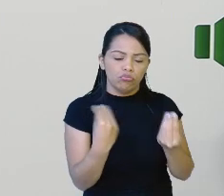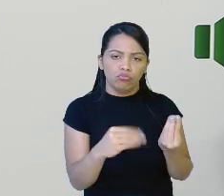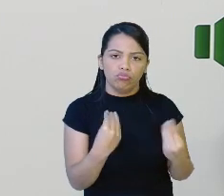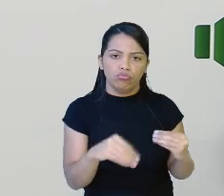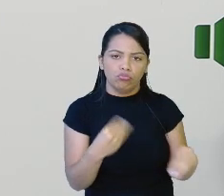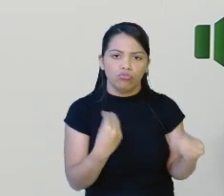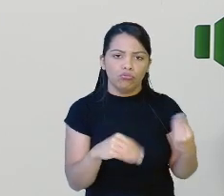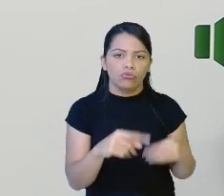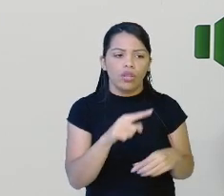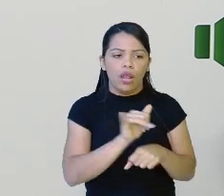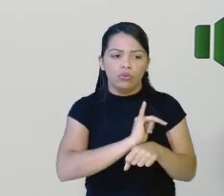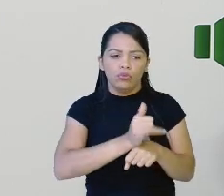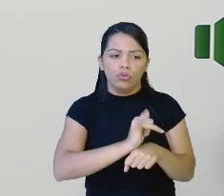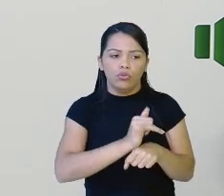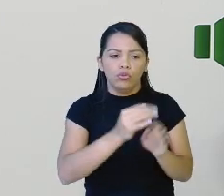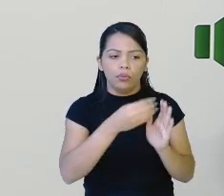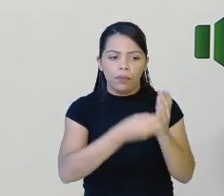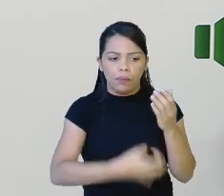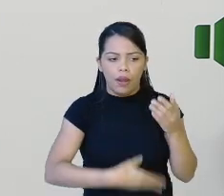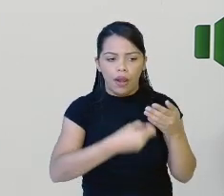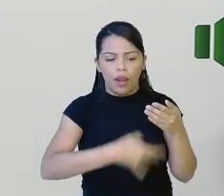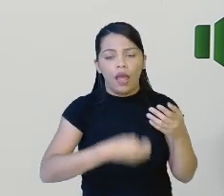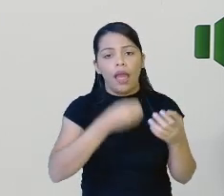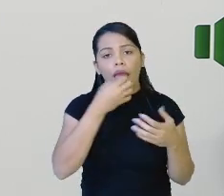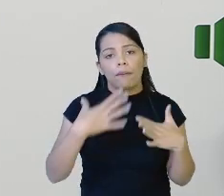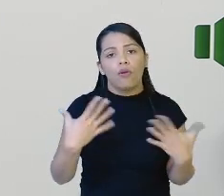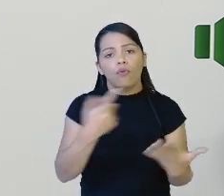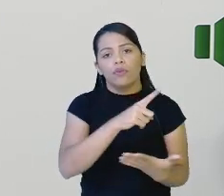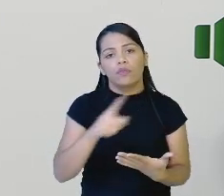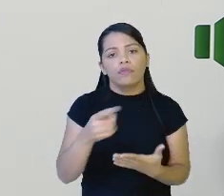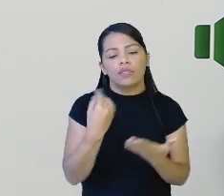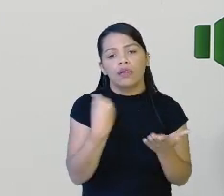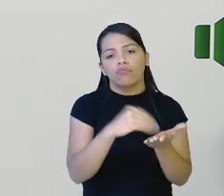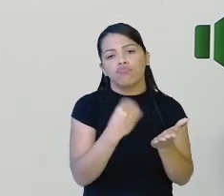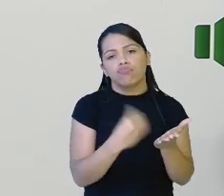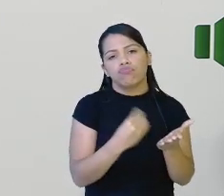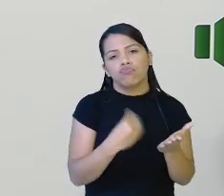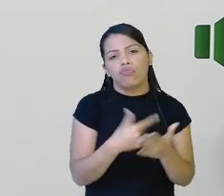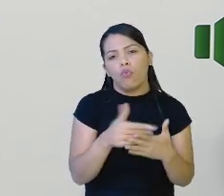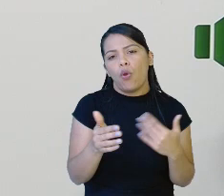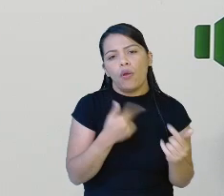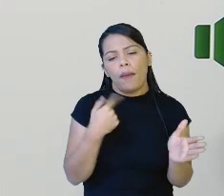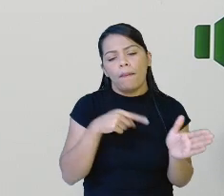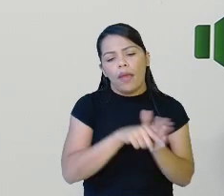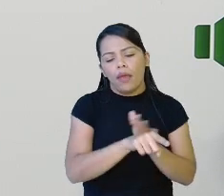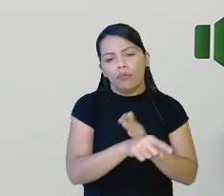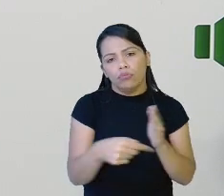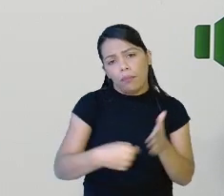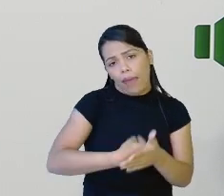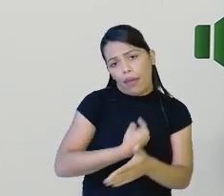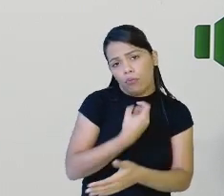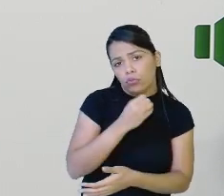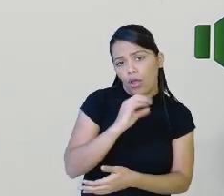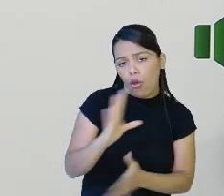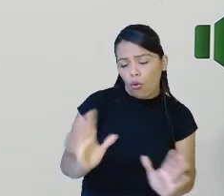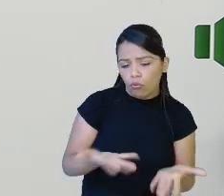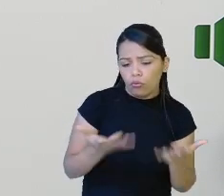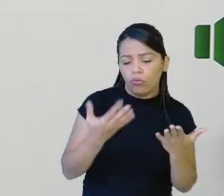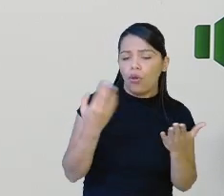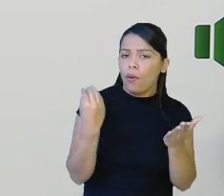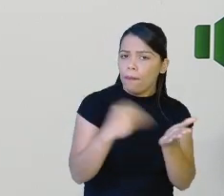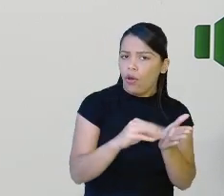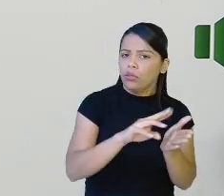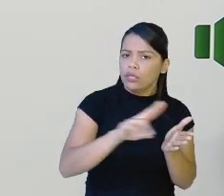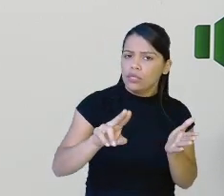no chat do YouTube, tá? E é bom, pessoal, quando vocês colocarem assim, ou alguma pergunta, ou algum incentivo, coloca o teu